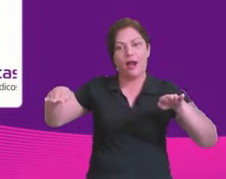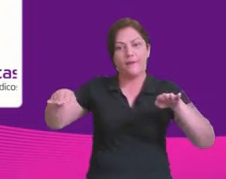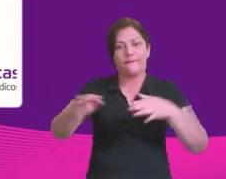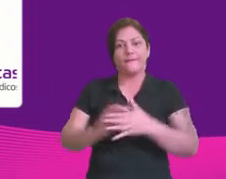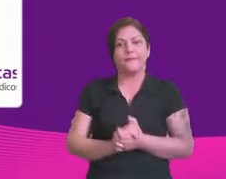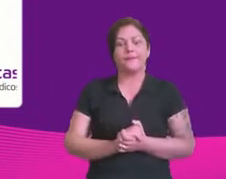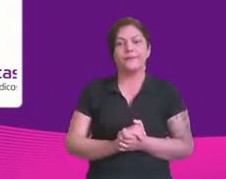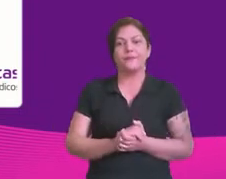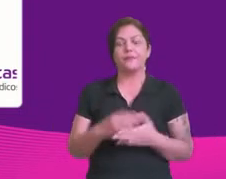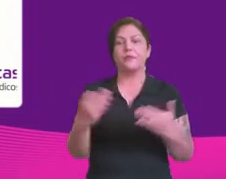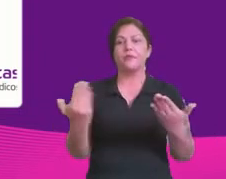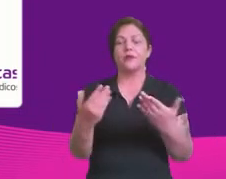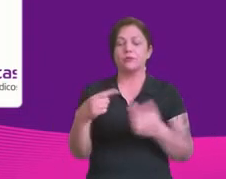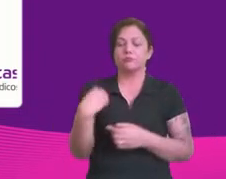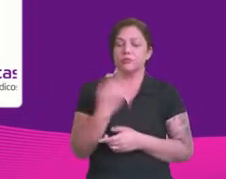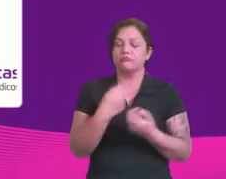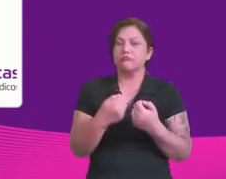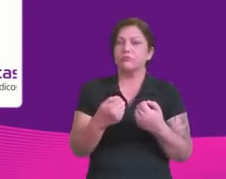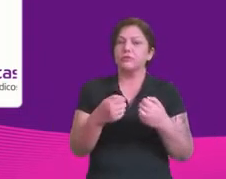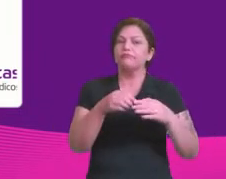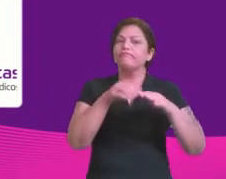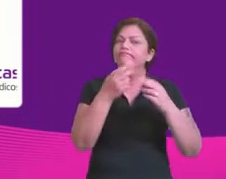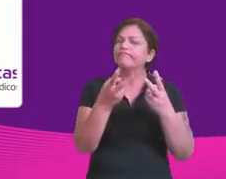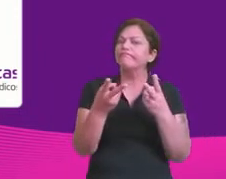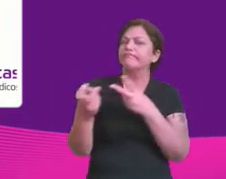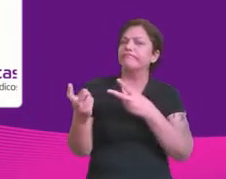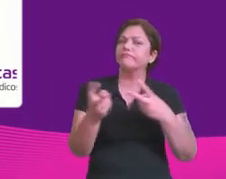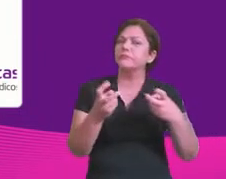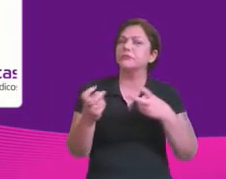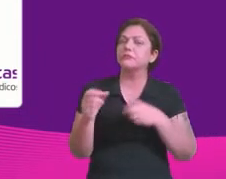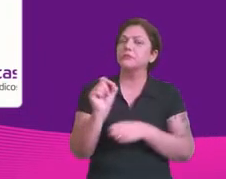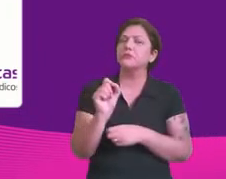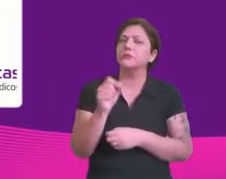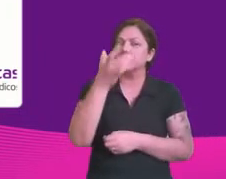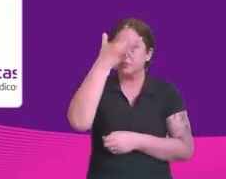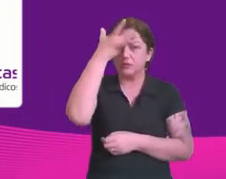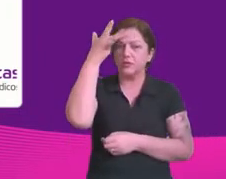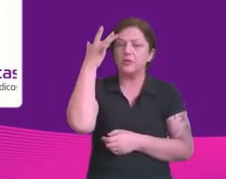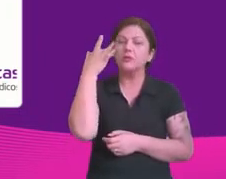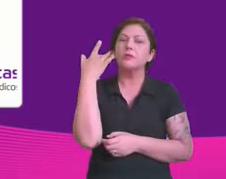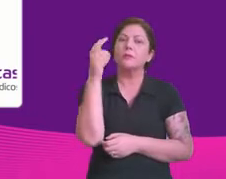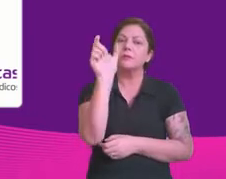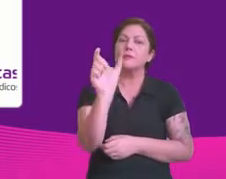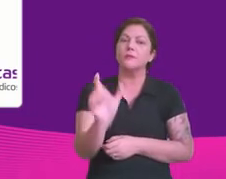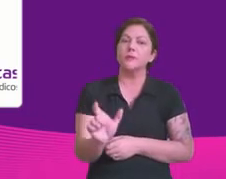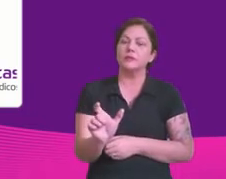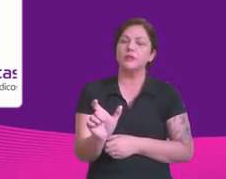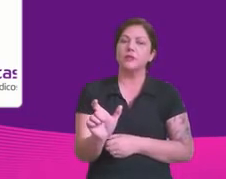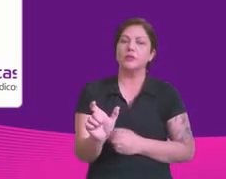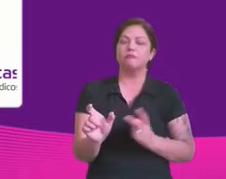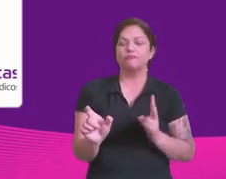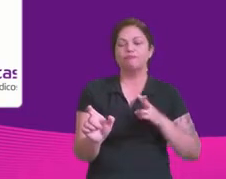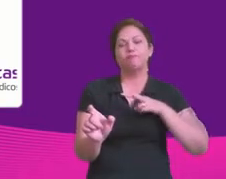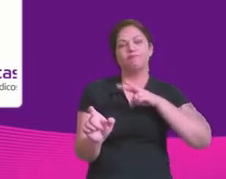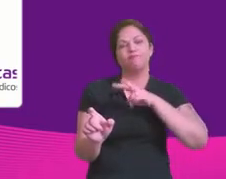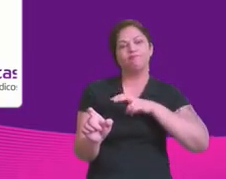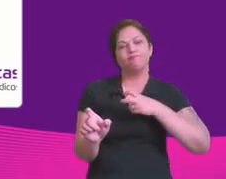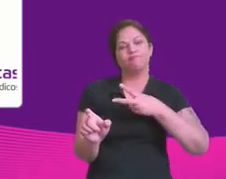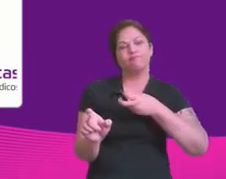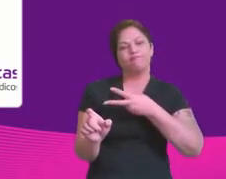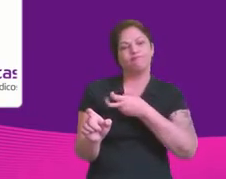de acompanhamento dessa dessa paciente é muito relacionado à parte de